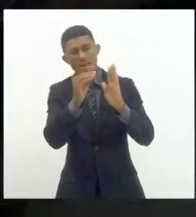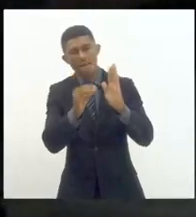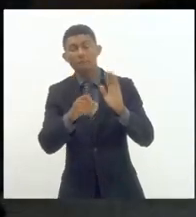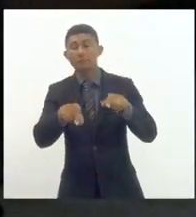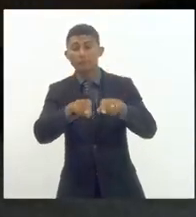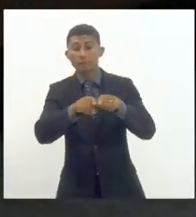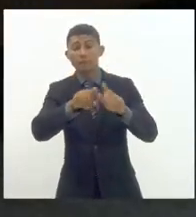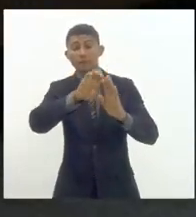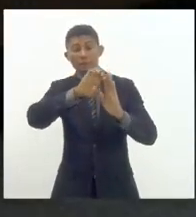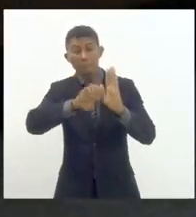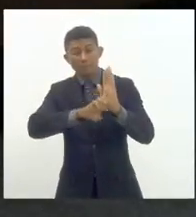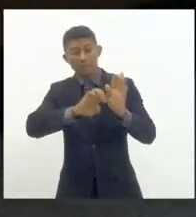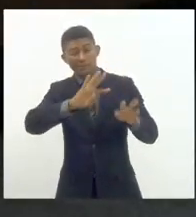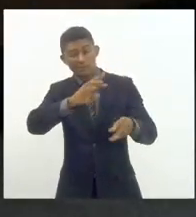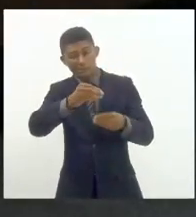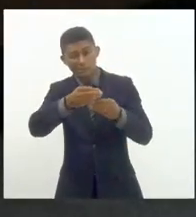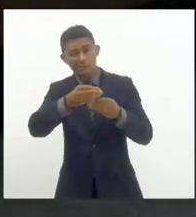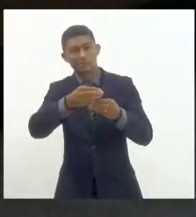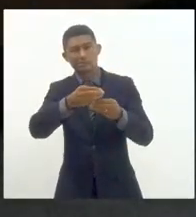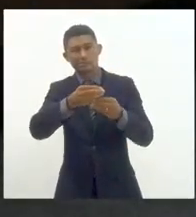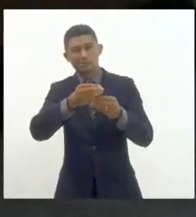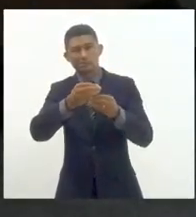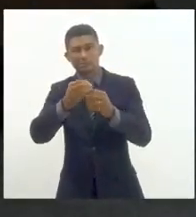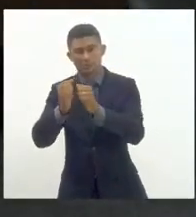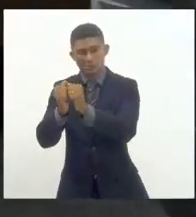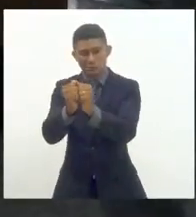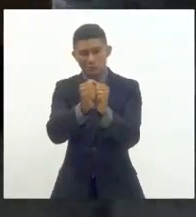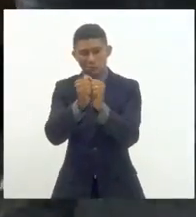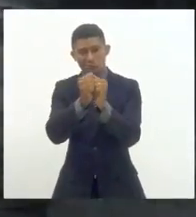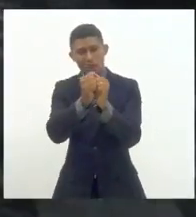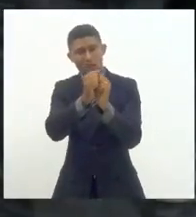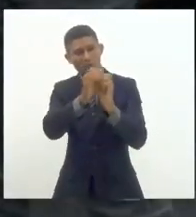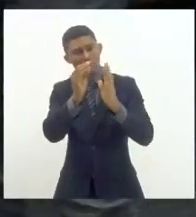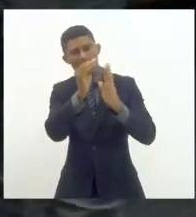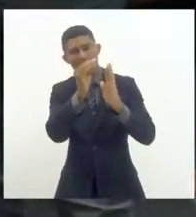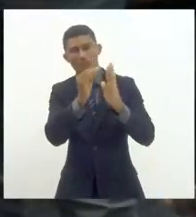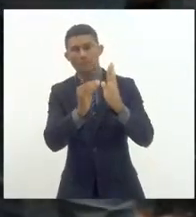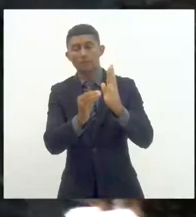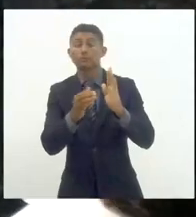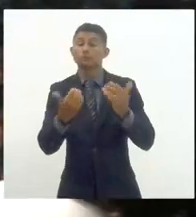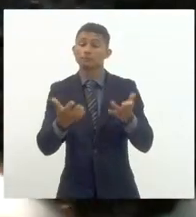subemenda. E muitas vezes, com isso,